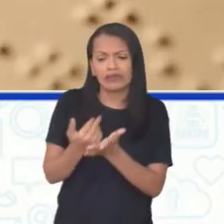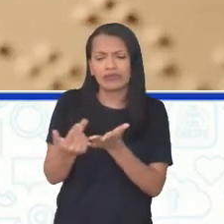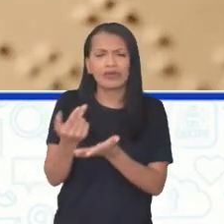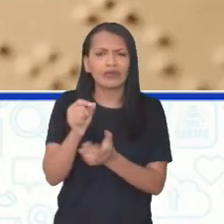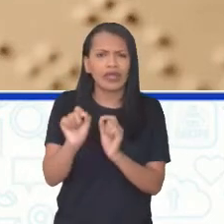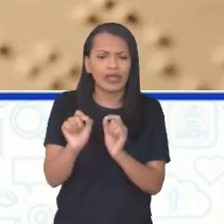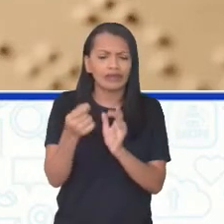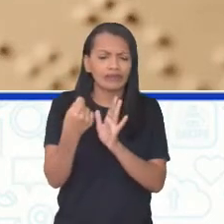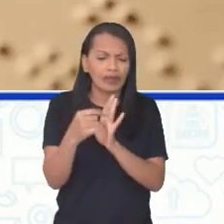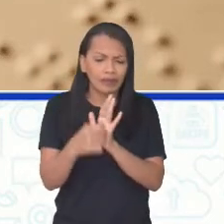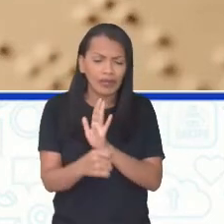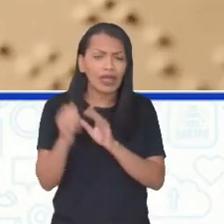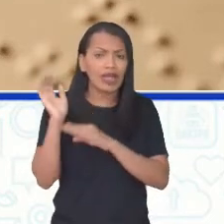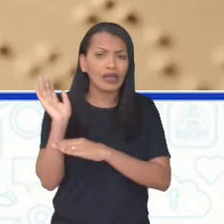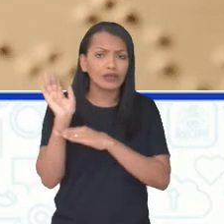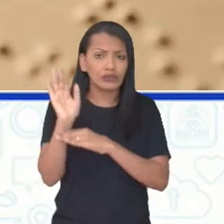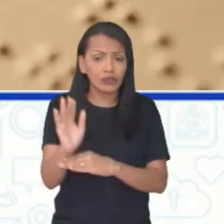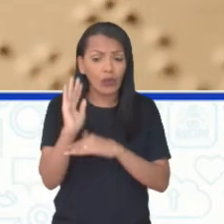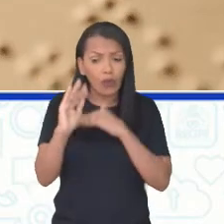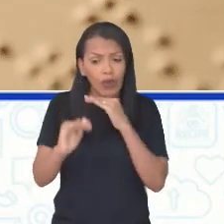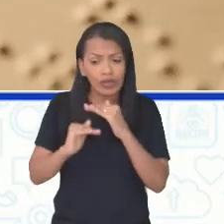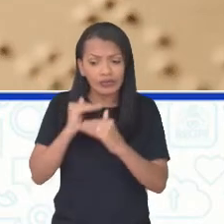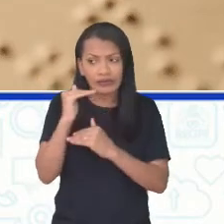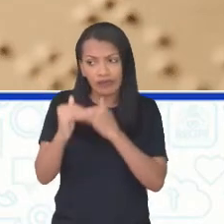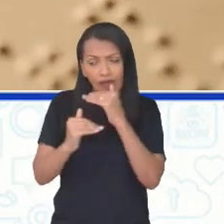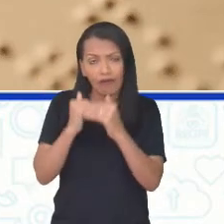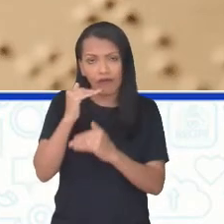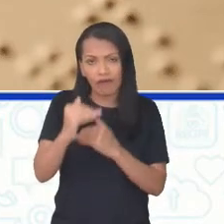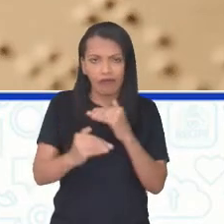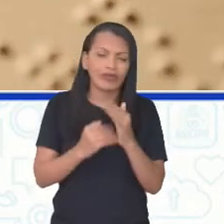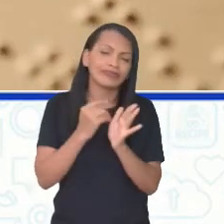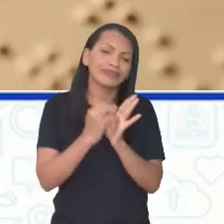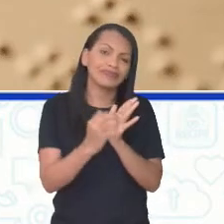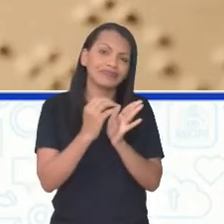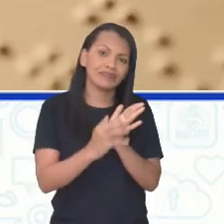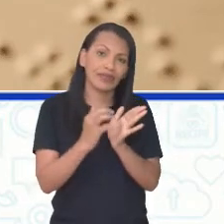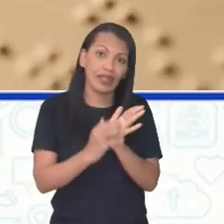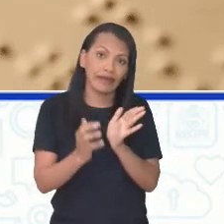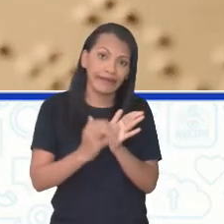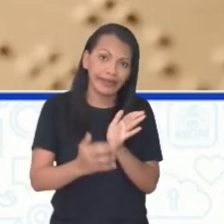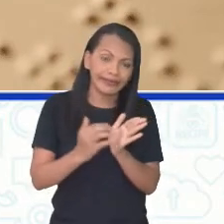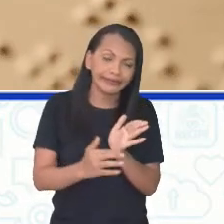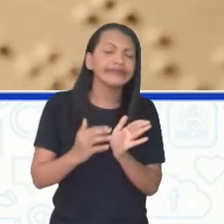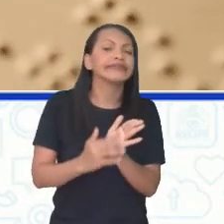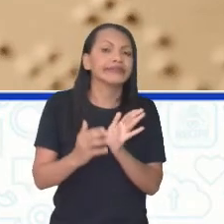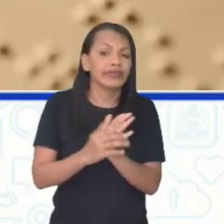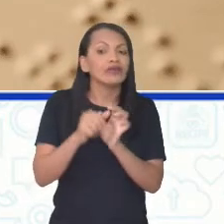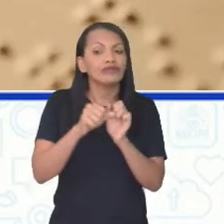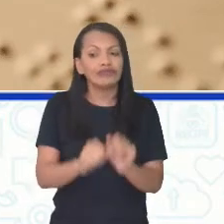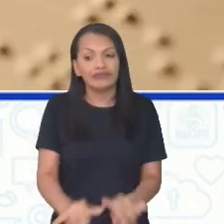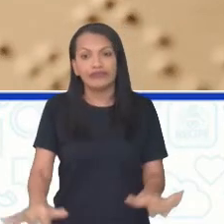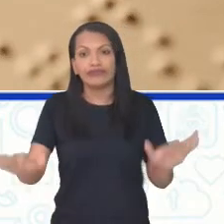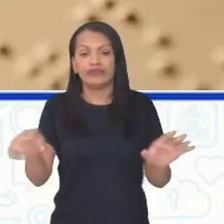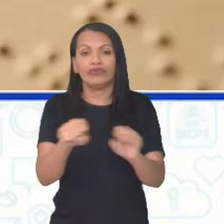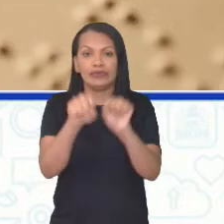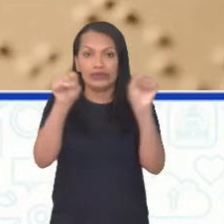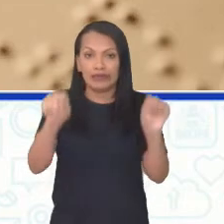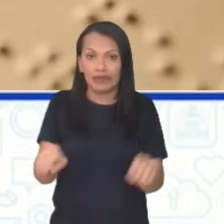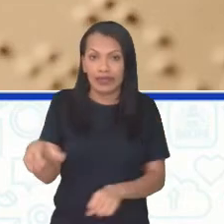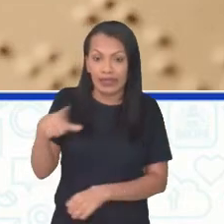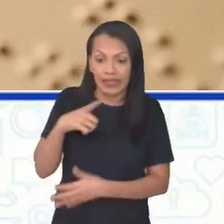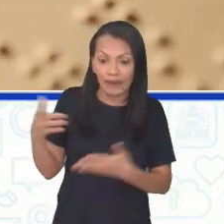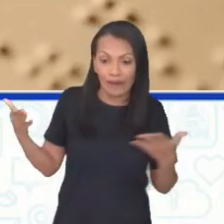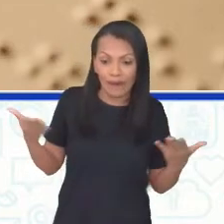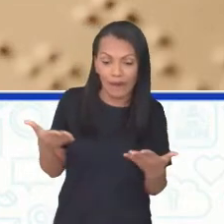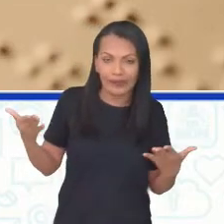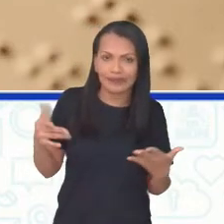aí, ajudou o Braille a se desenvolver e a ganhar a força que esse sistema tem hoje, tá certo?